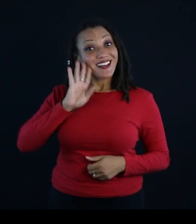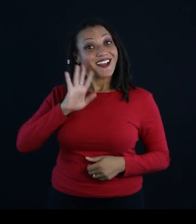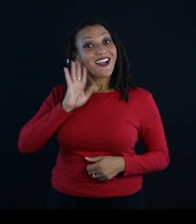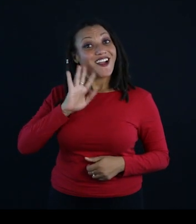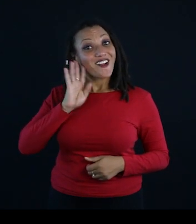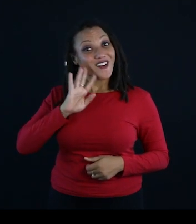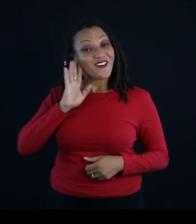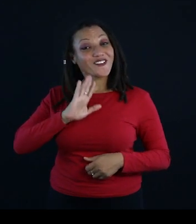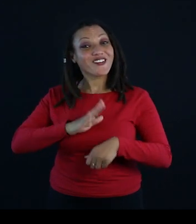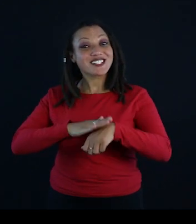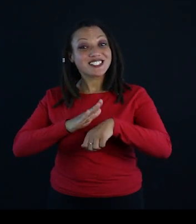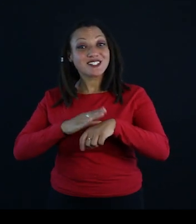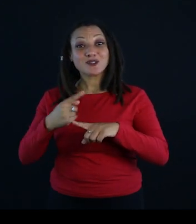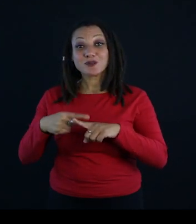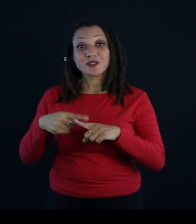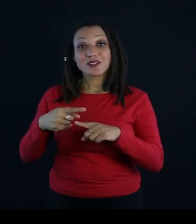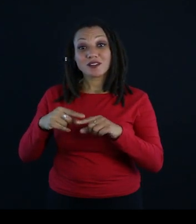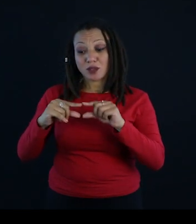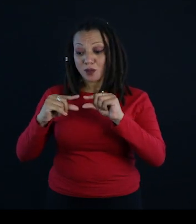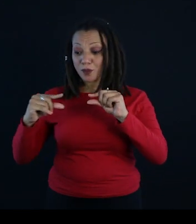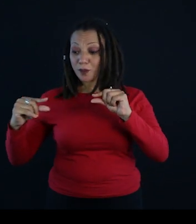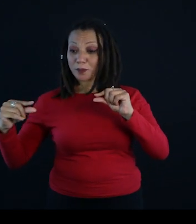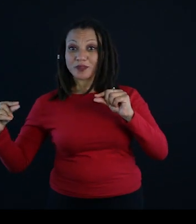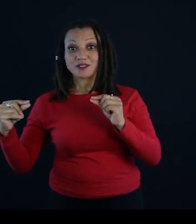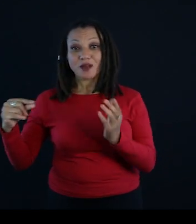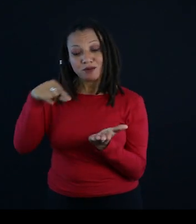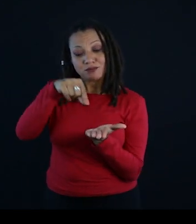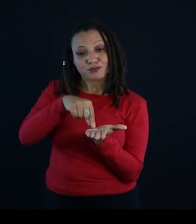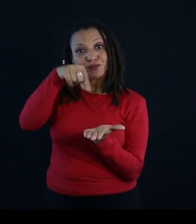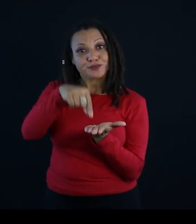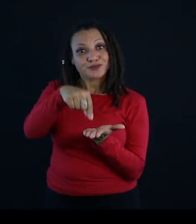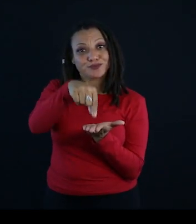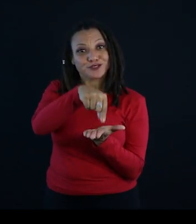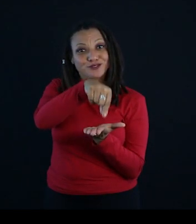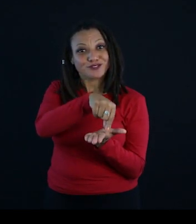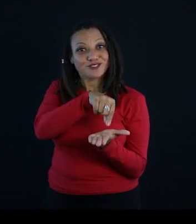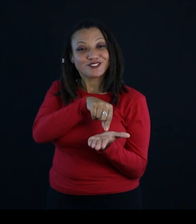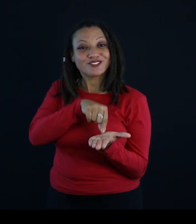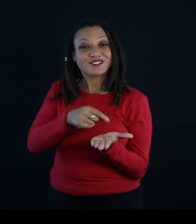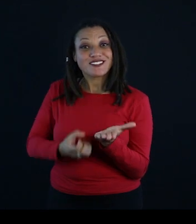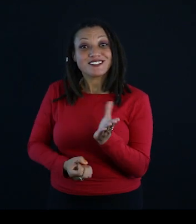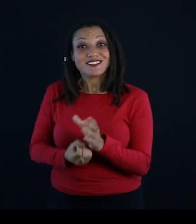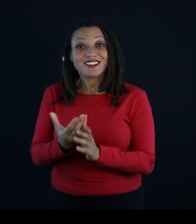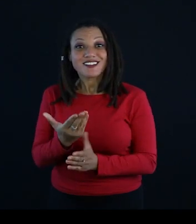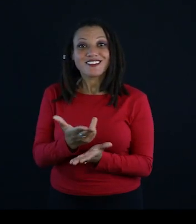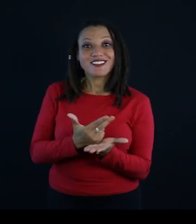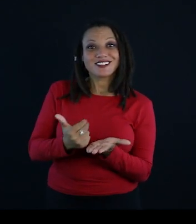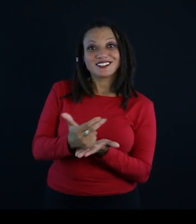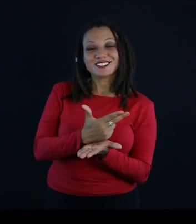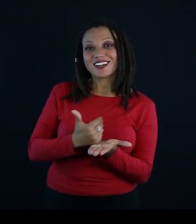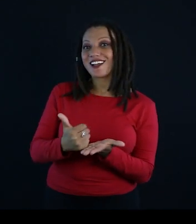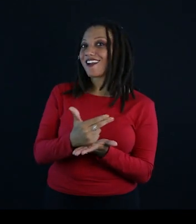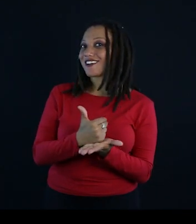Vendo? É bem legal essa técnica, você usa o próprio pincel como matriz